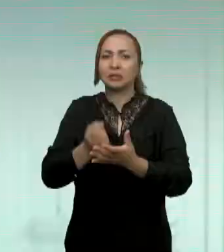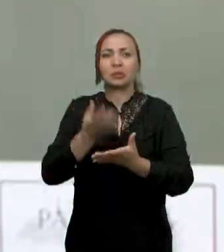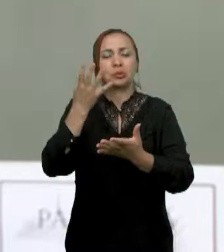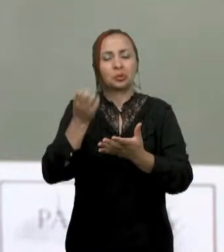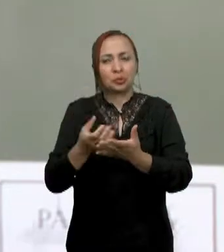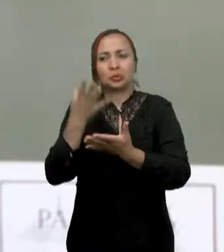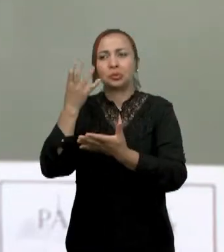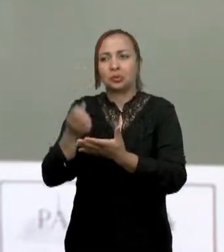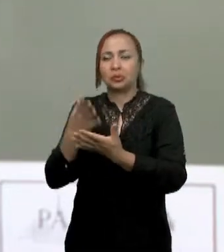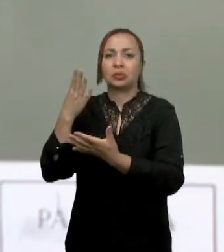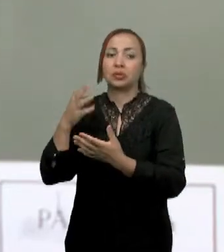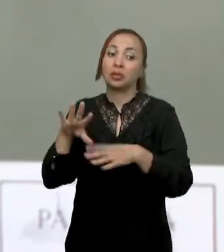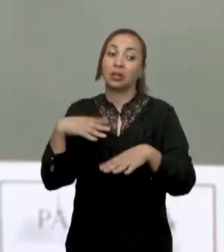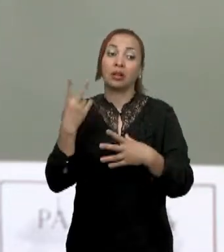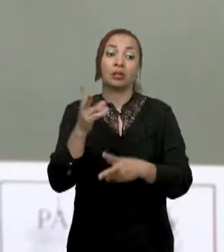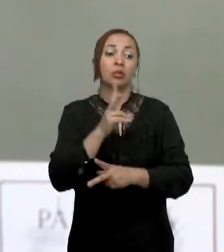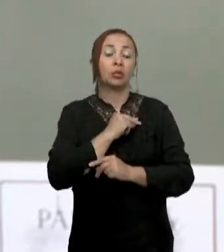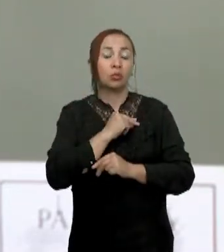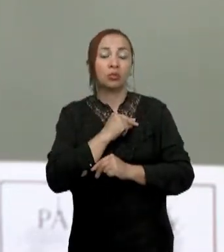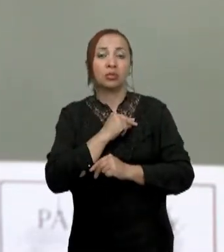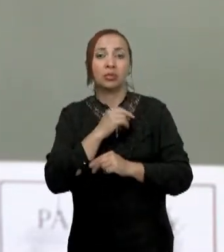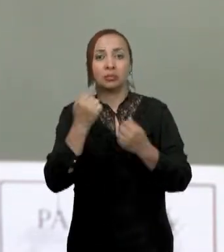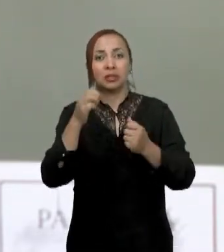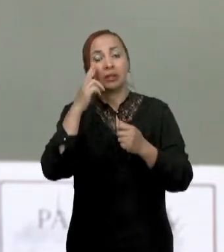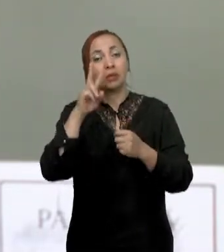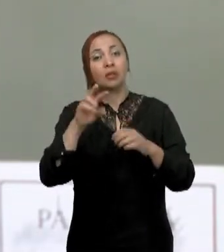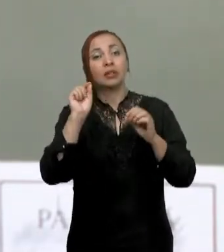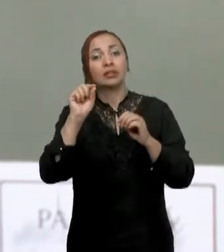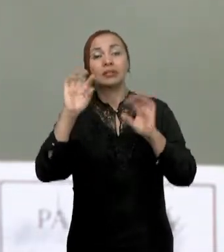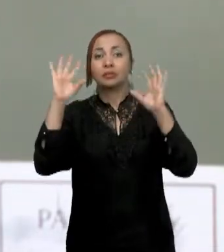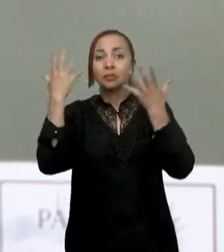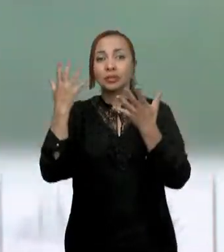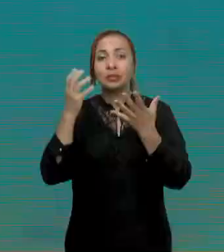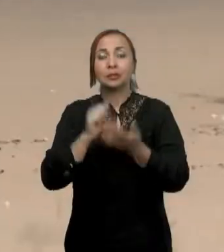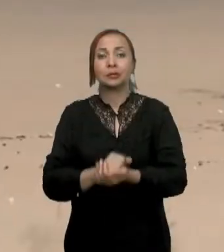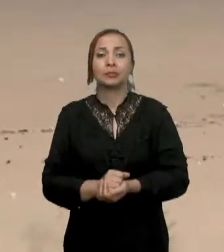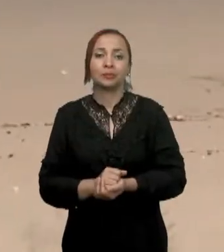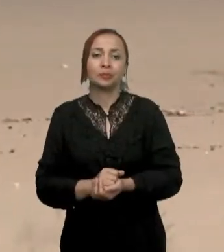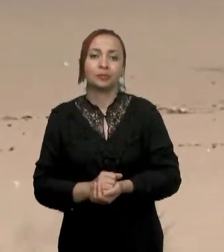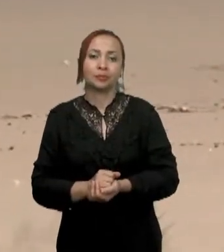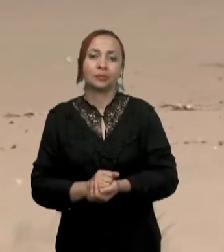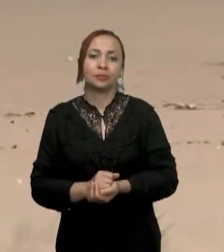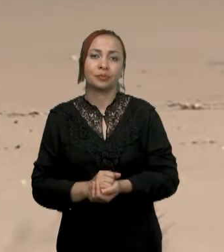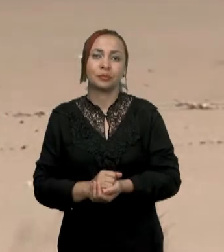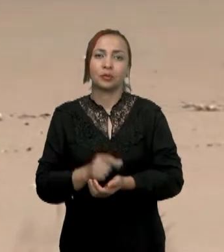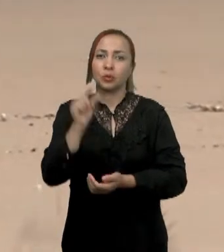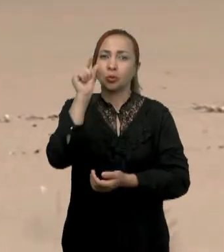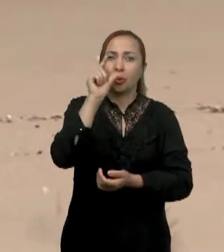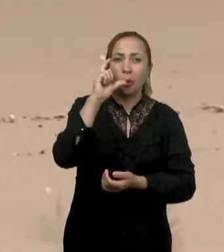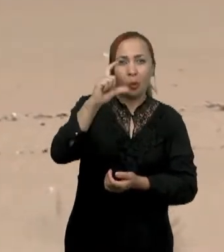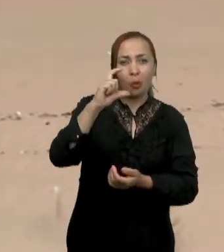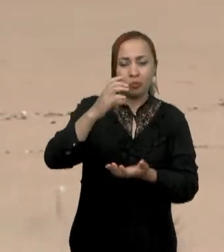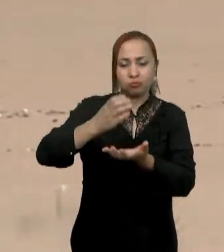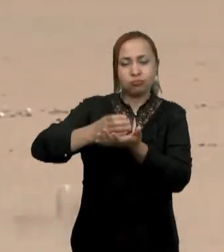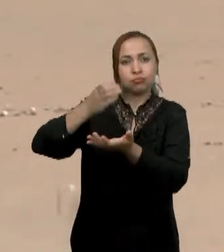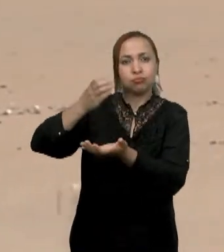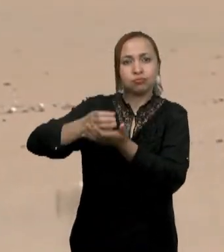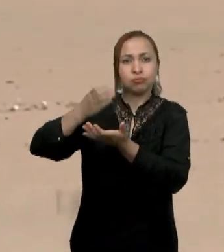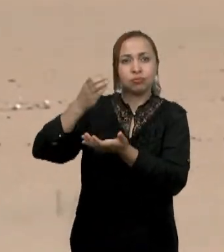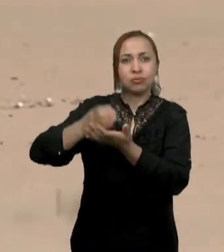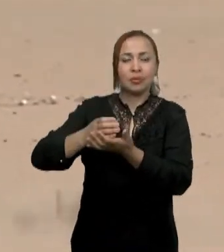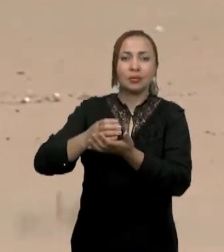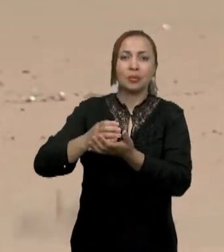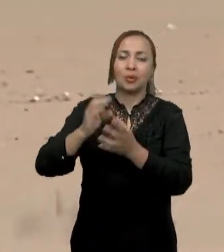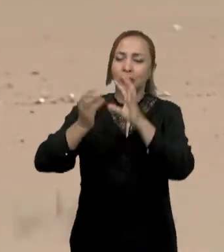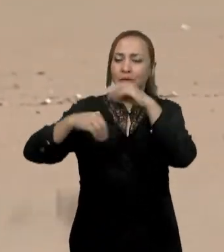novo, e aí eu falei: Natália, a gente vai ter que ver o que está acontecendo. Copinho de plástico que está